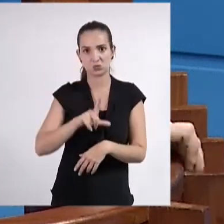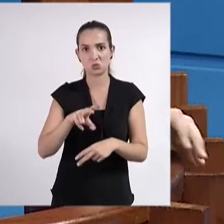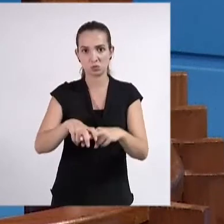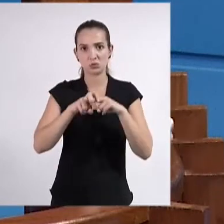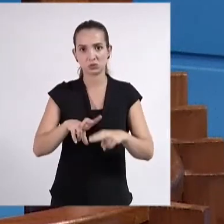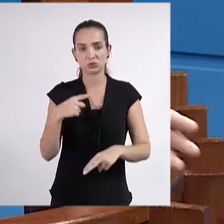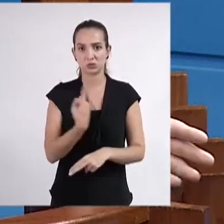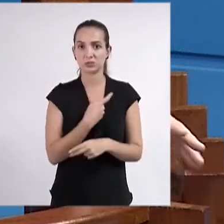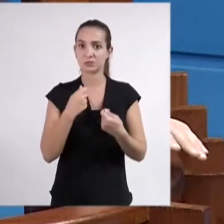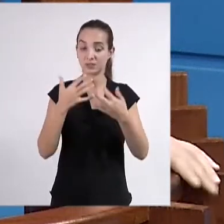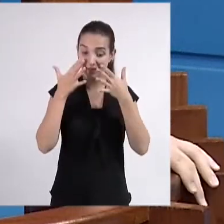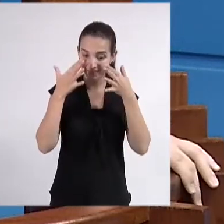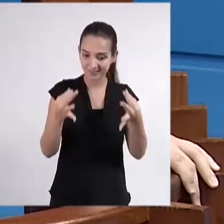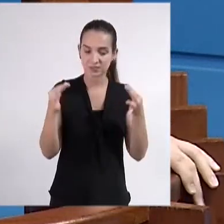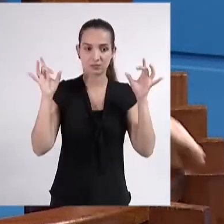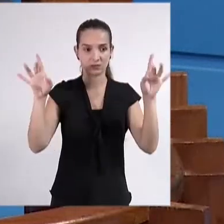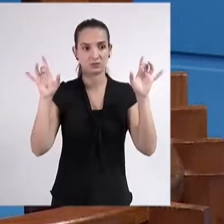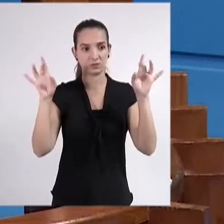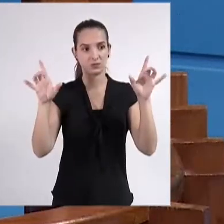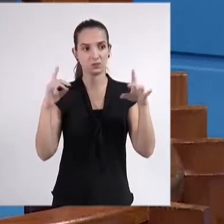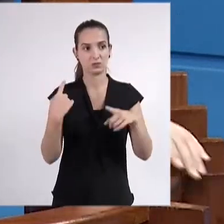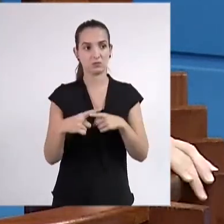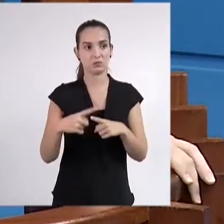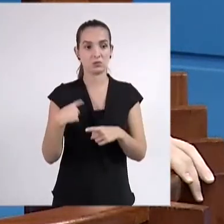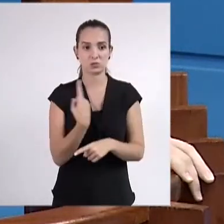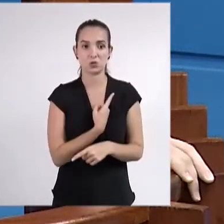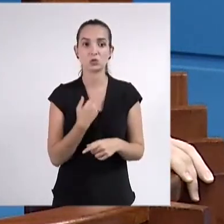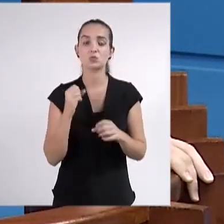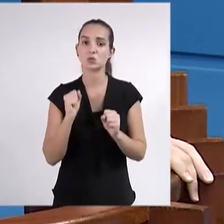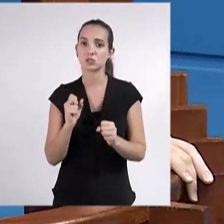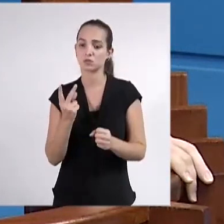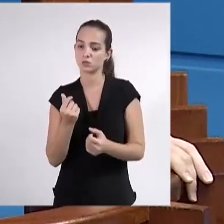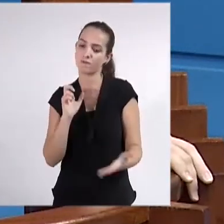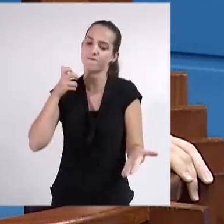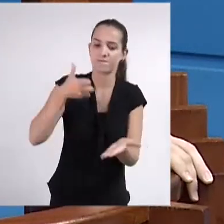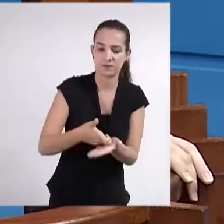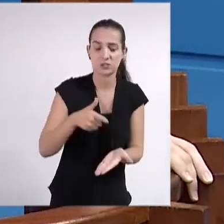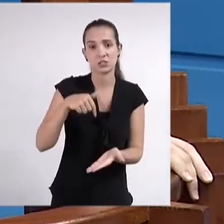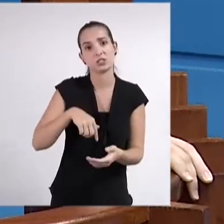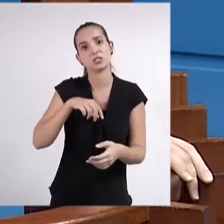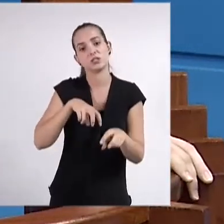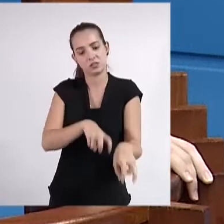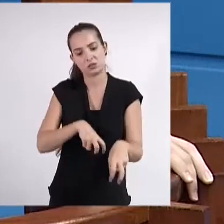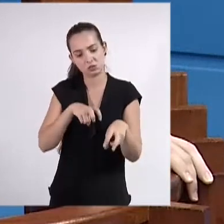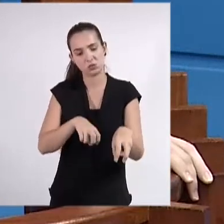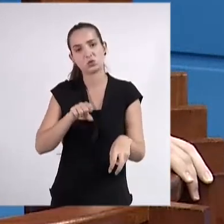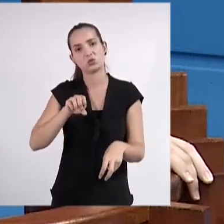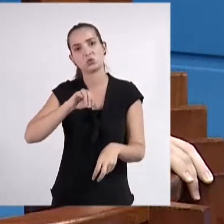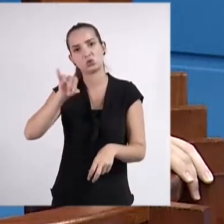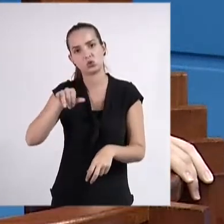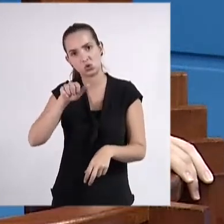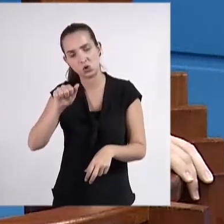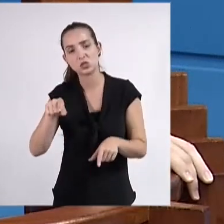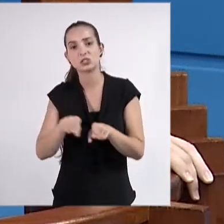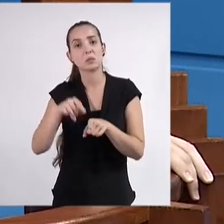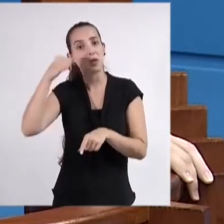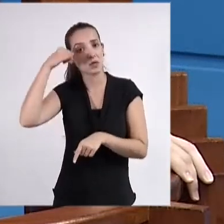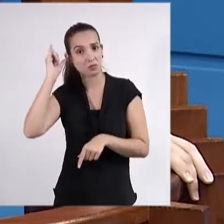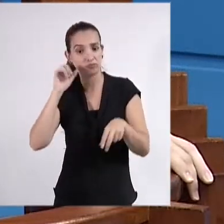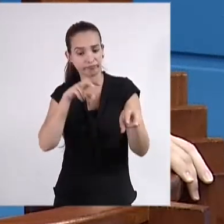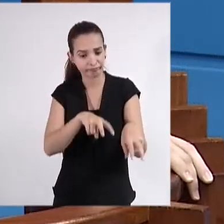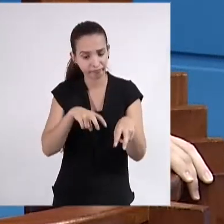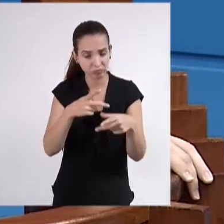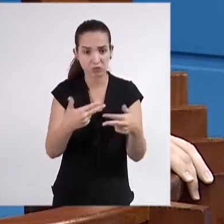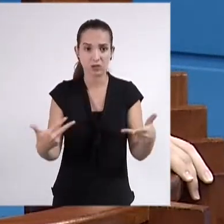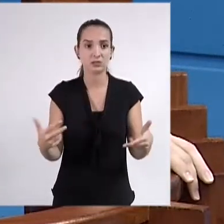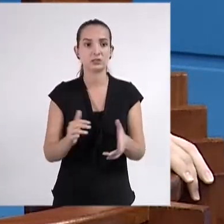atenção especial para que nós possamos investir tanto na soja, na agricultura, na pecuária, que no momento